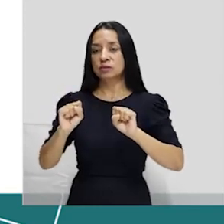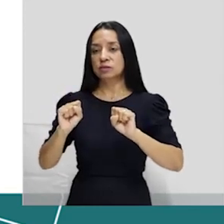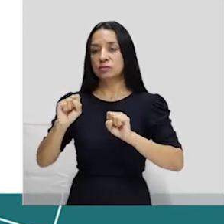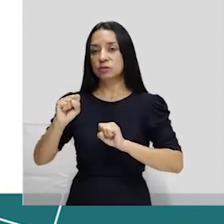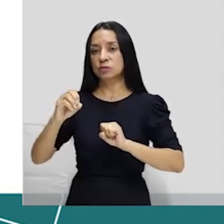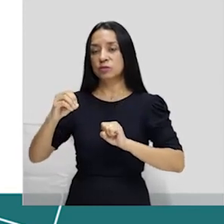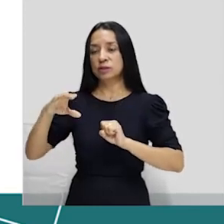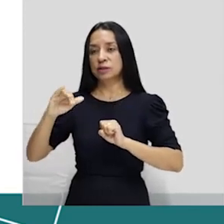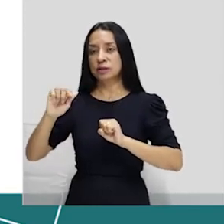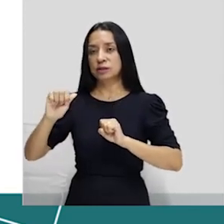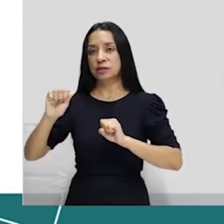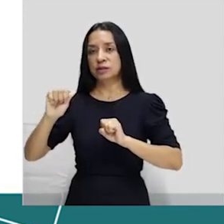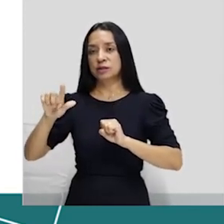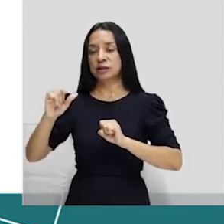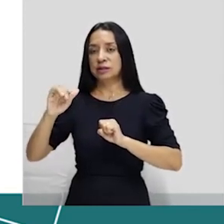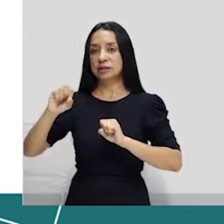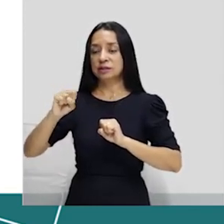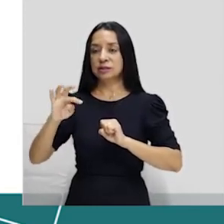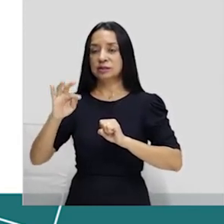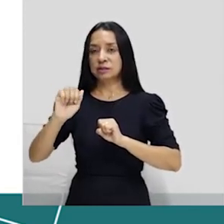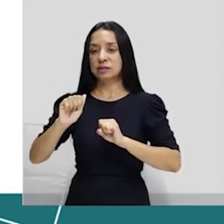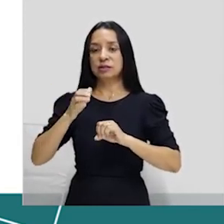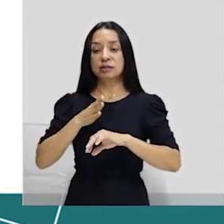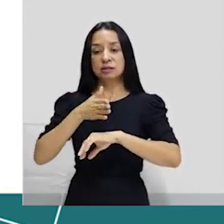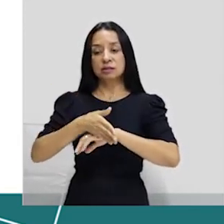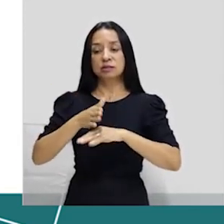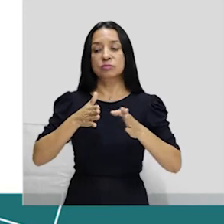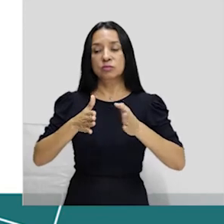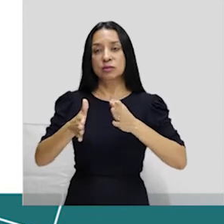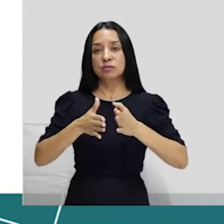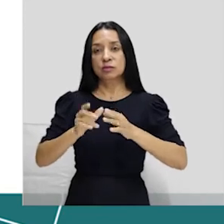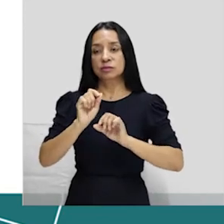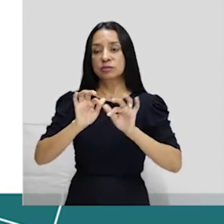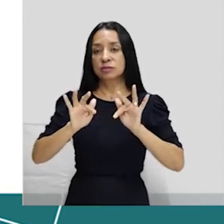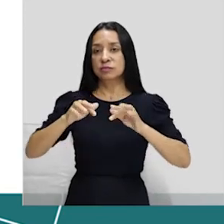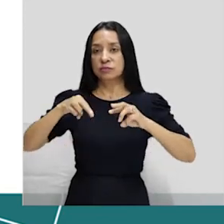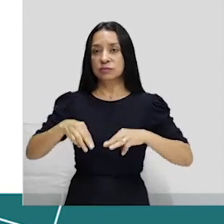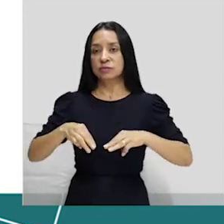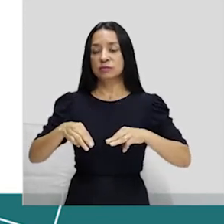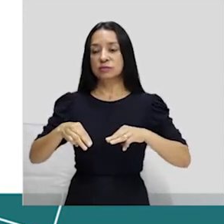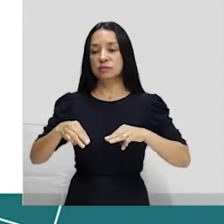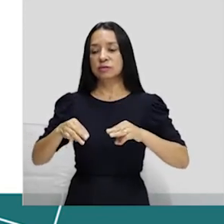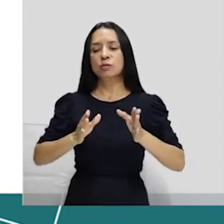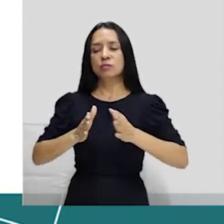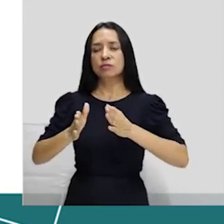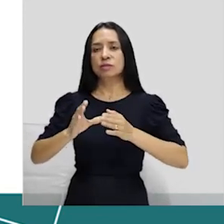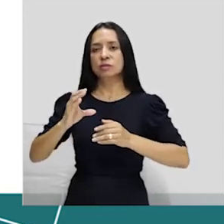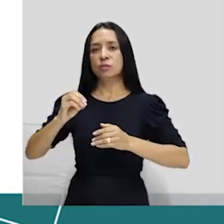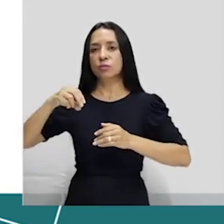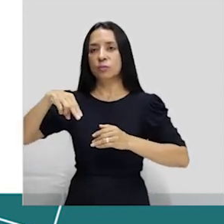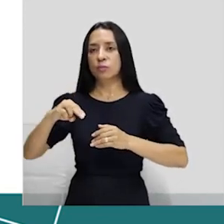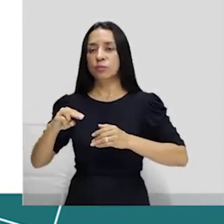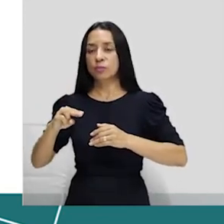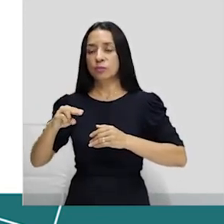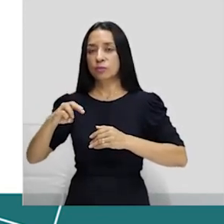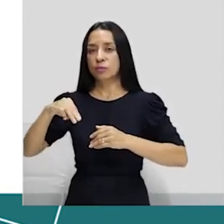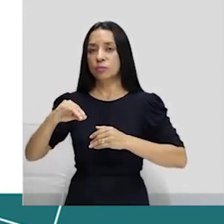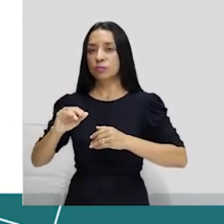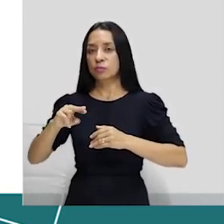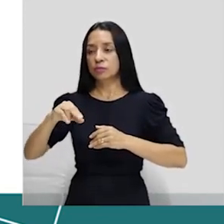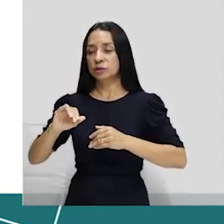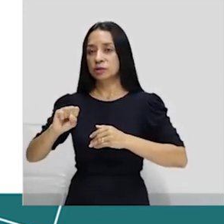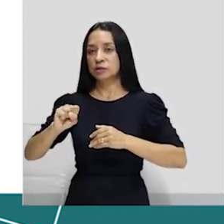Marx e Friedrich Engels, o sistema socialista, ele é um sistema de transição. Como assim, Marcos? Ele é um sistema que vai